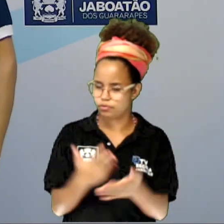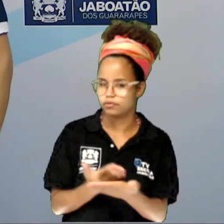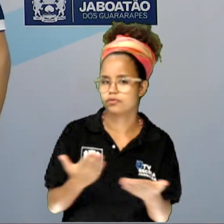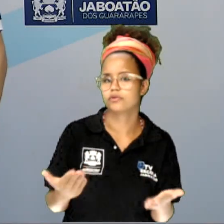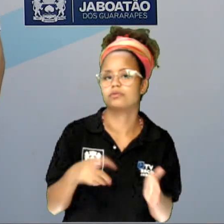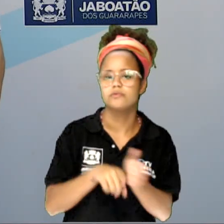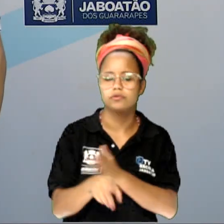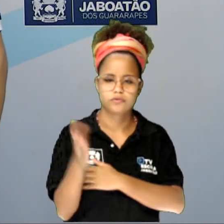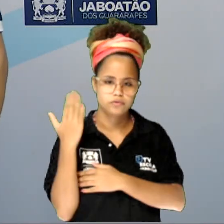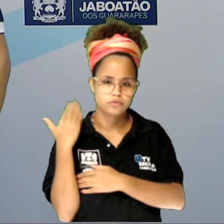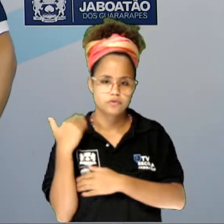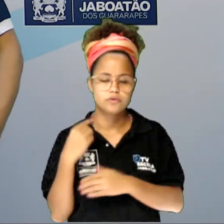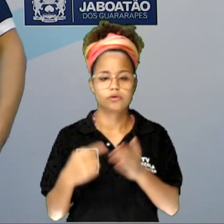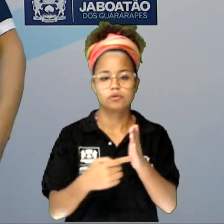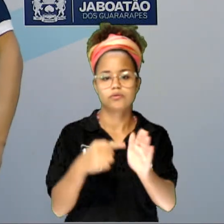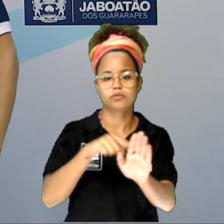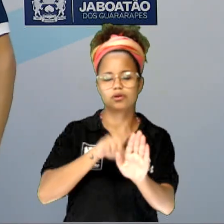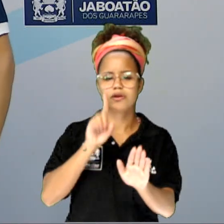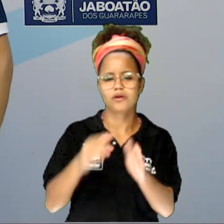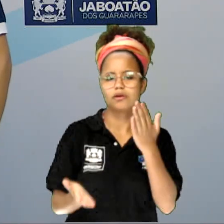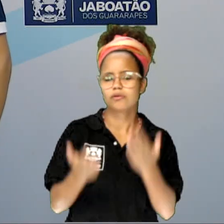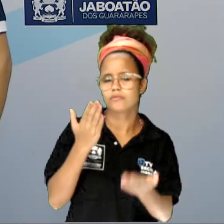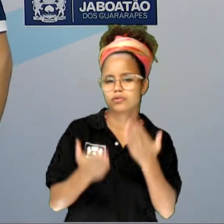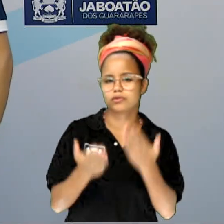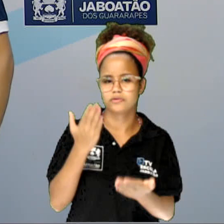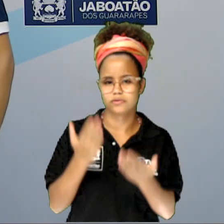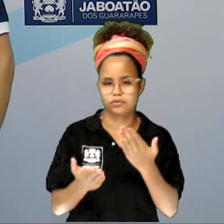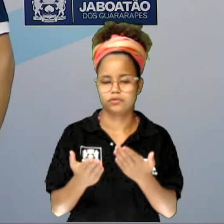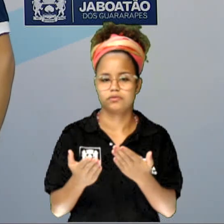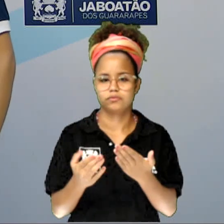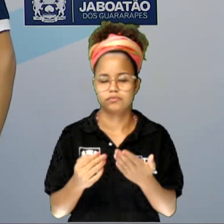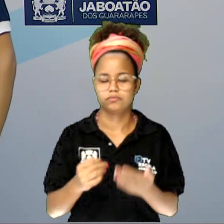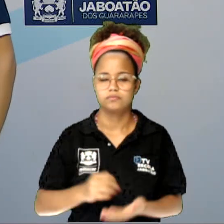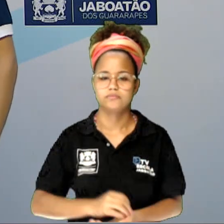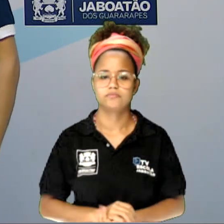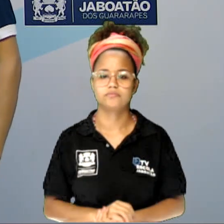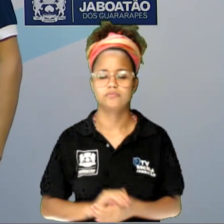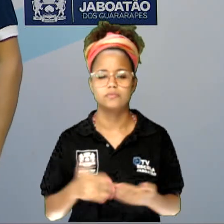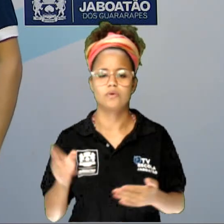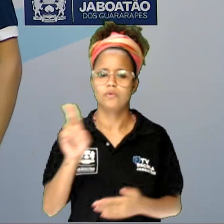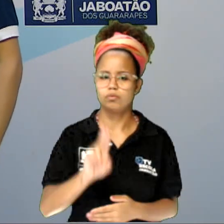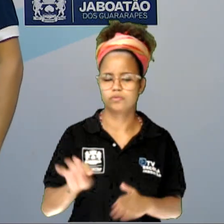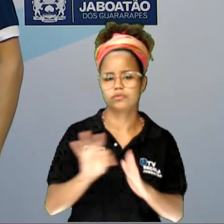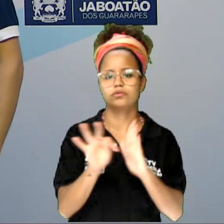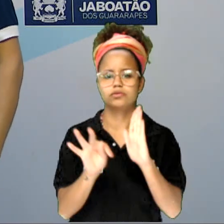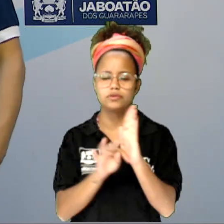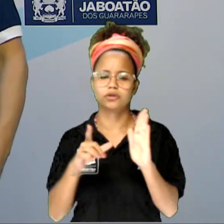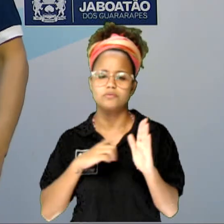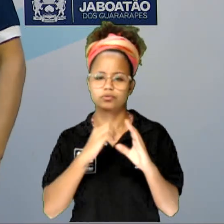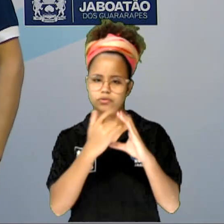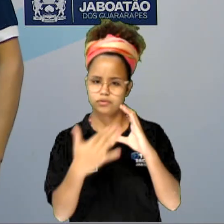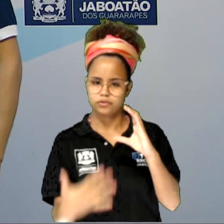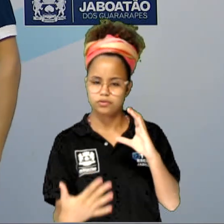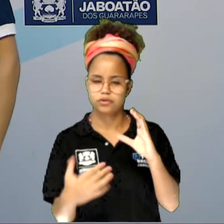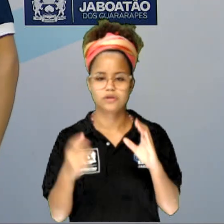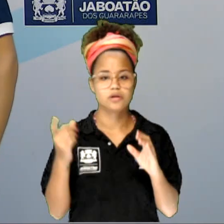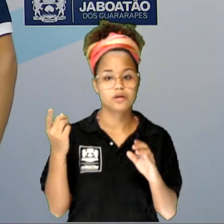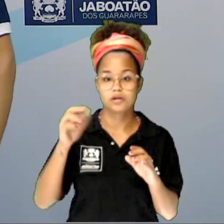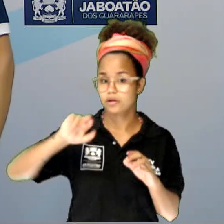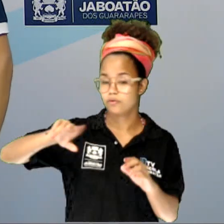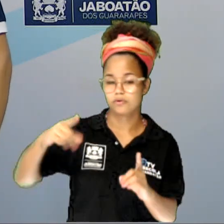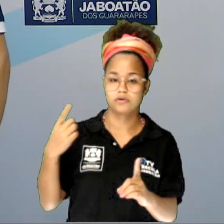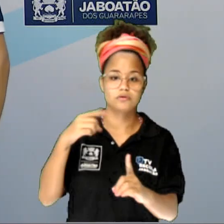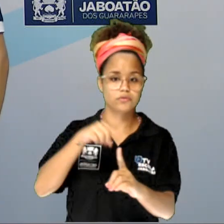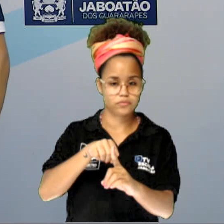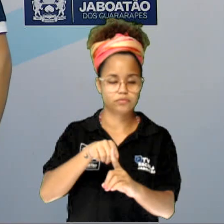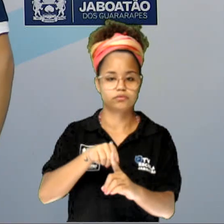anterior. Metáforas são comparações indiretas, é uma figura de linguagem. É utilizada em textos que têm um caráter subjetivo. Não é o caso